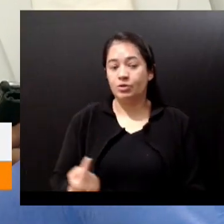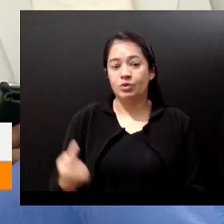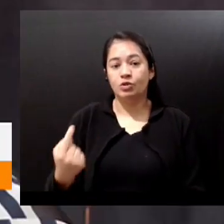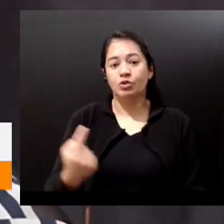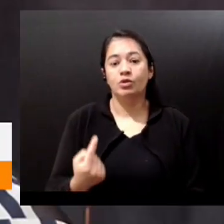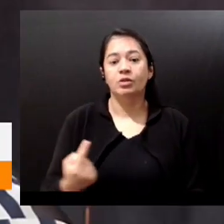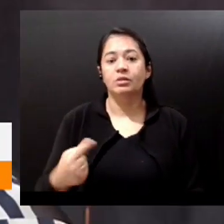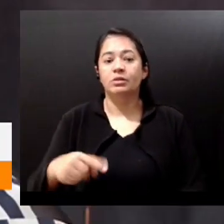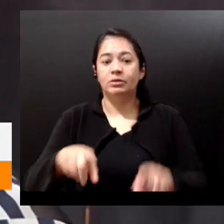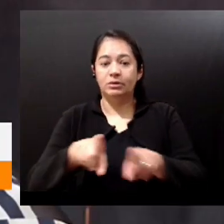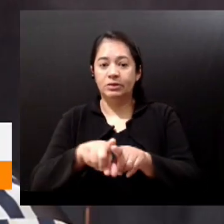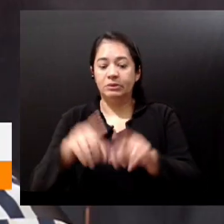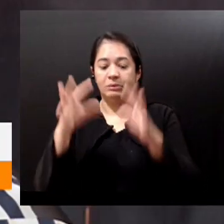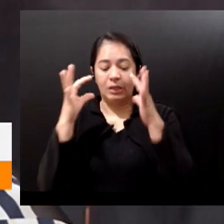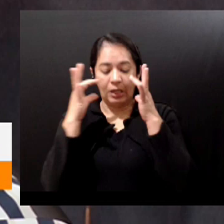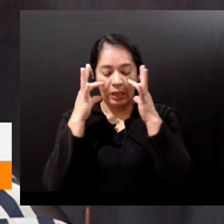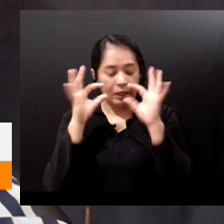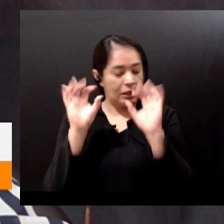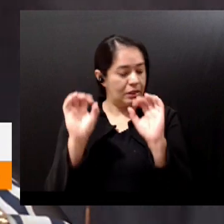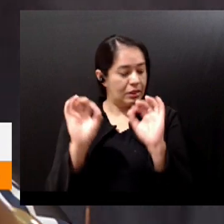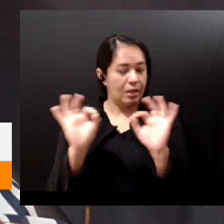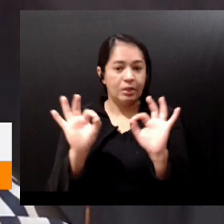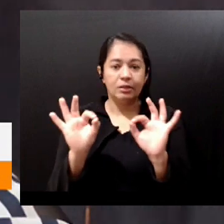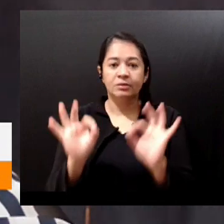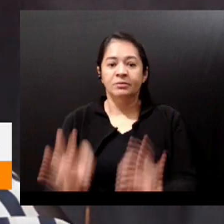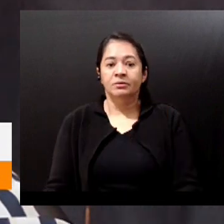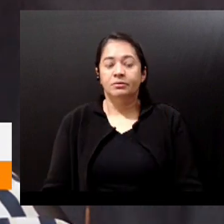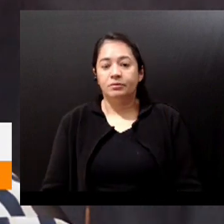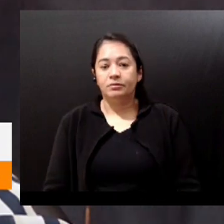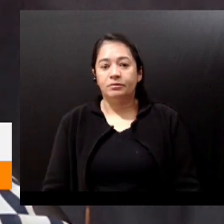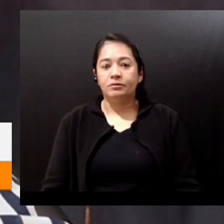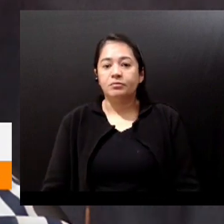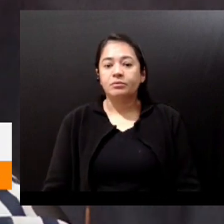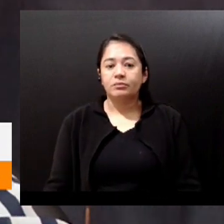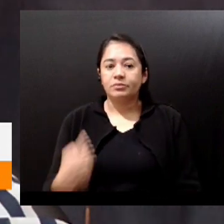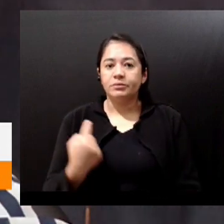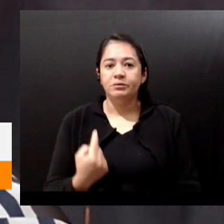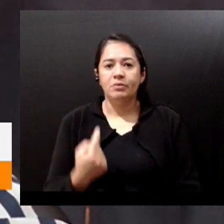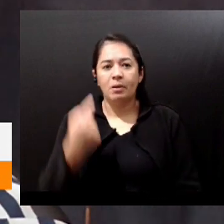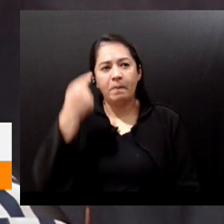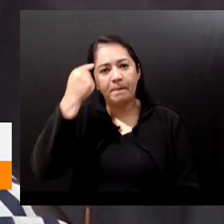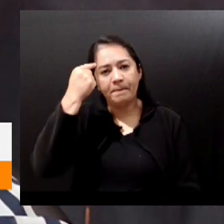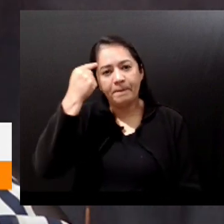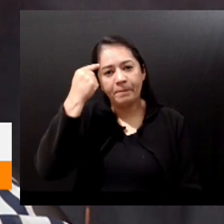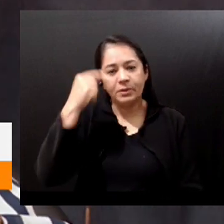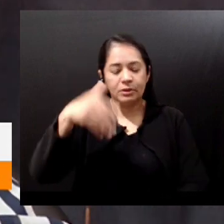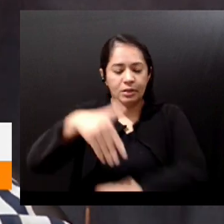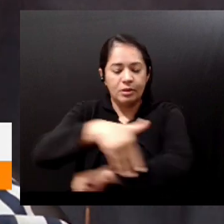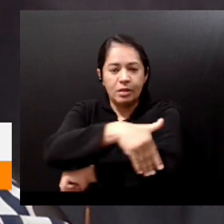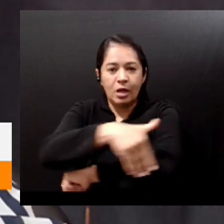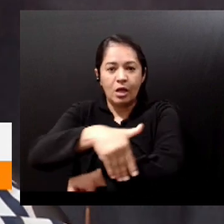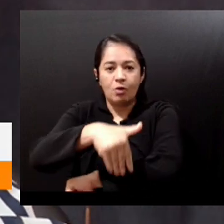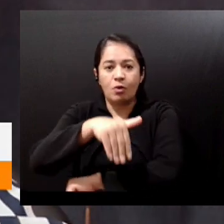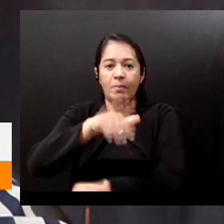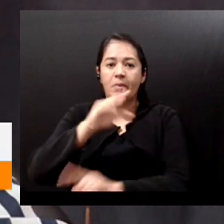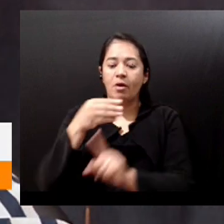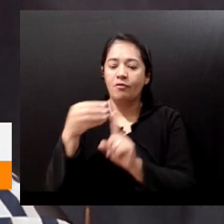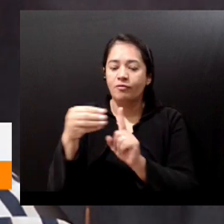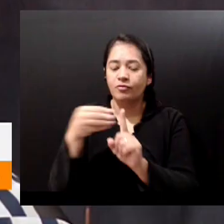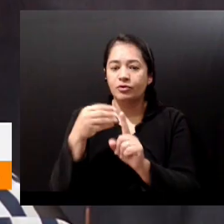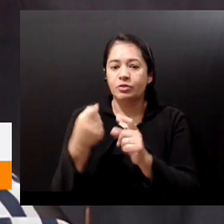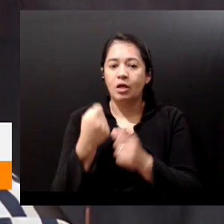desatentas, né? Então acabam, vamos pensar aí na rua, ficando mais vulneráveis para alguns tipos de situações,